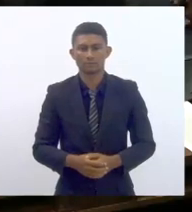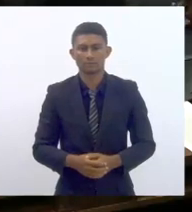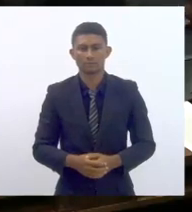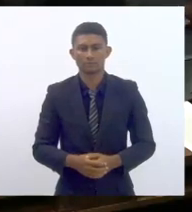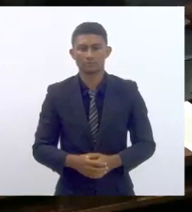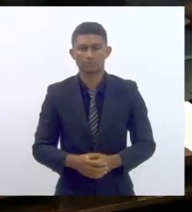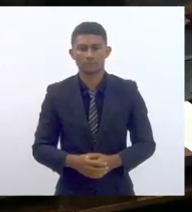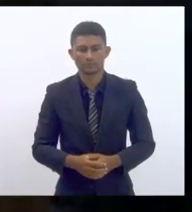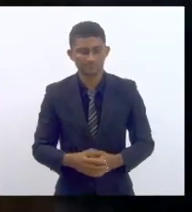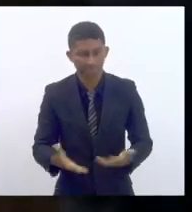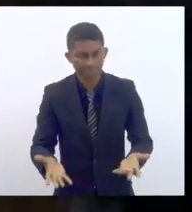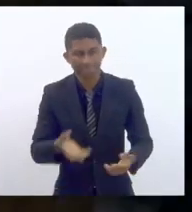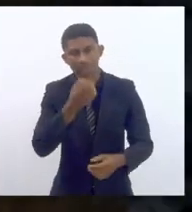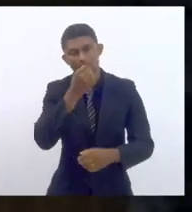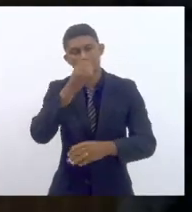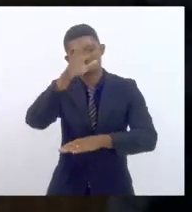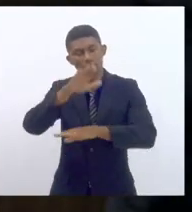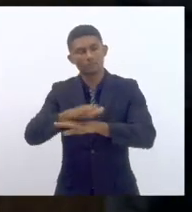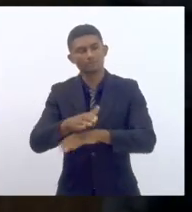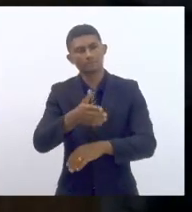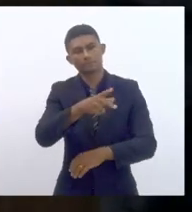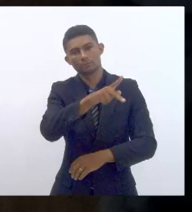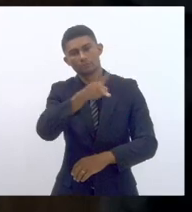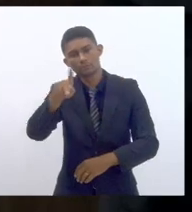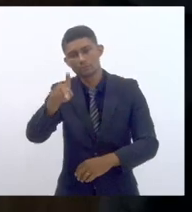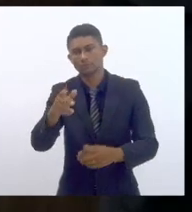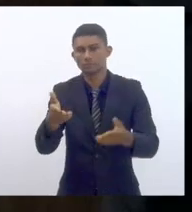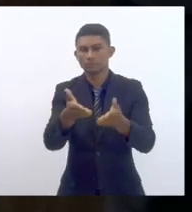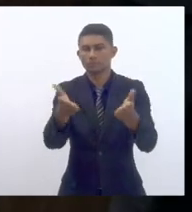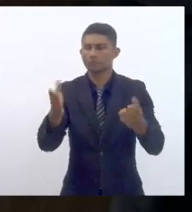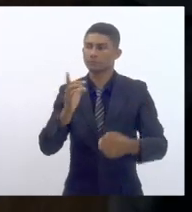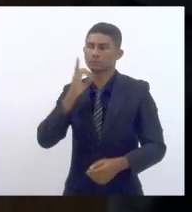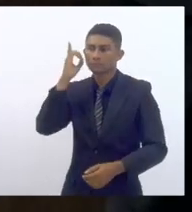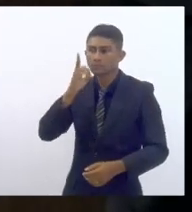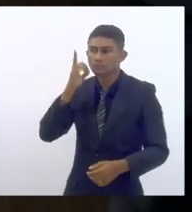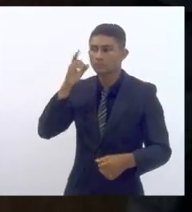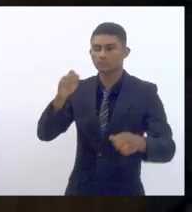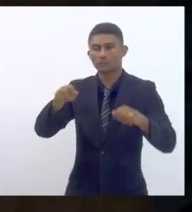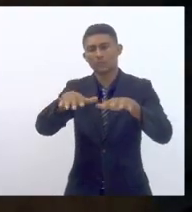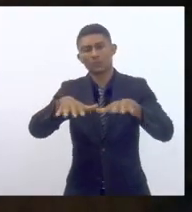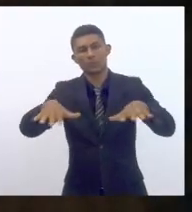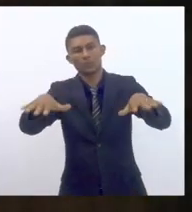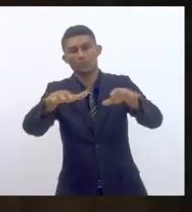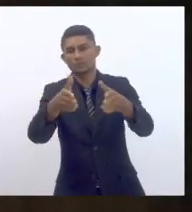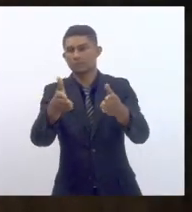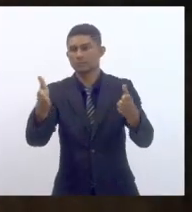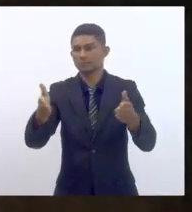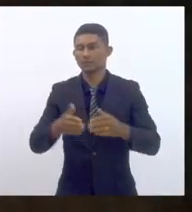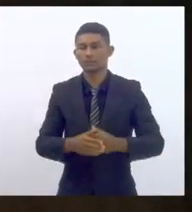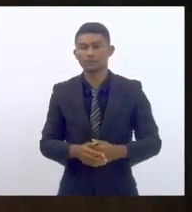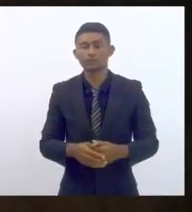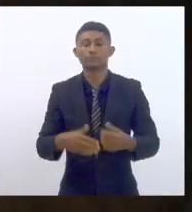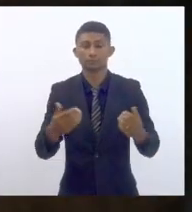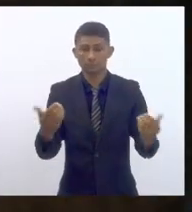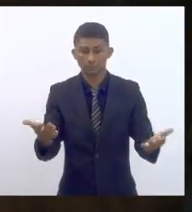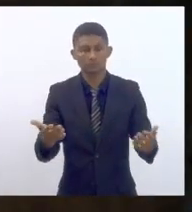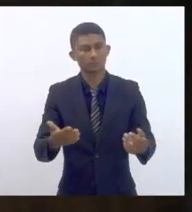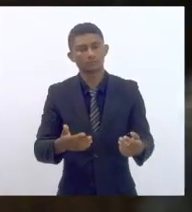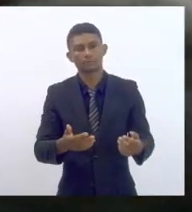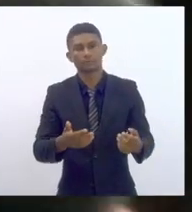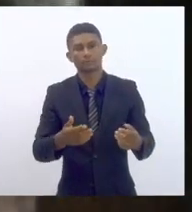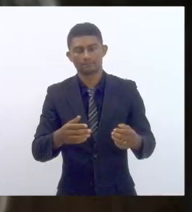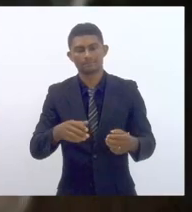Boa tarde. Senhor presidente, nobres colegas deputados, deputadas, conforme a gente caminhou lá